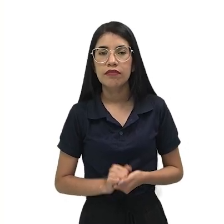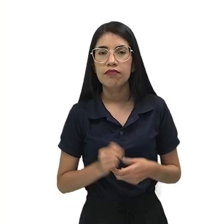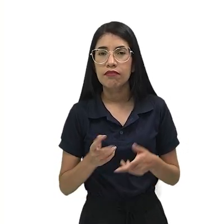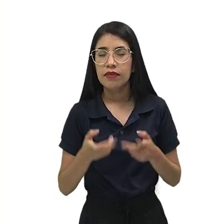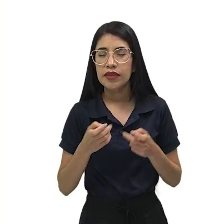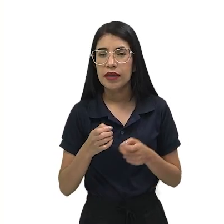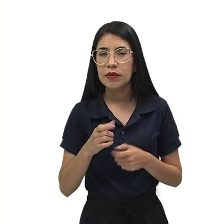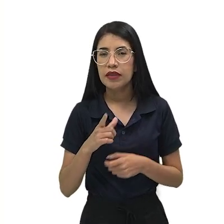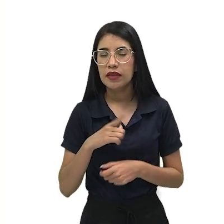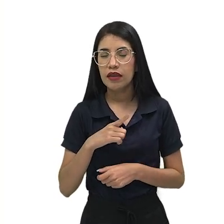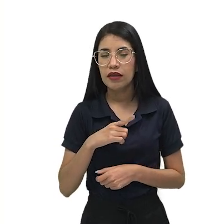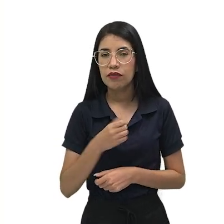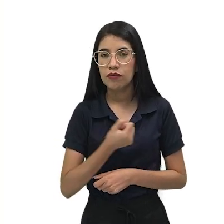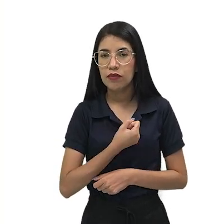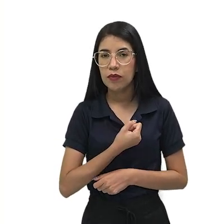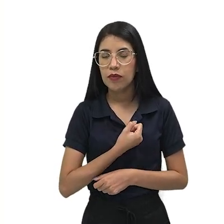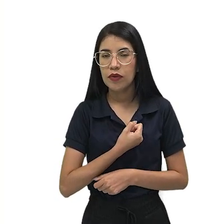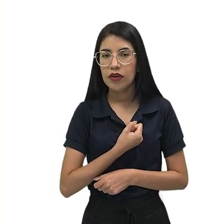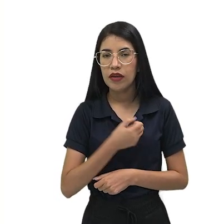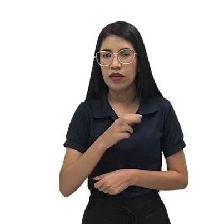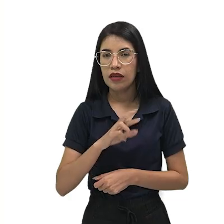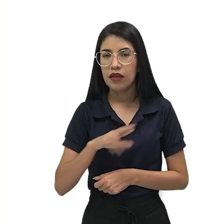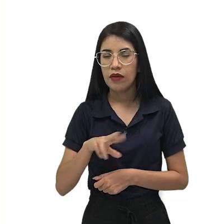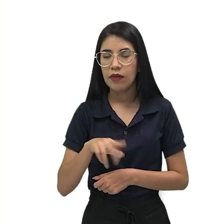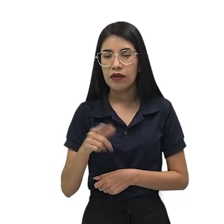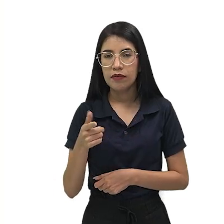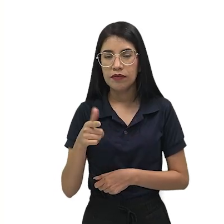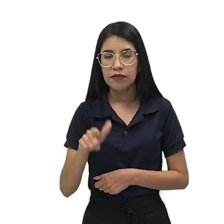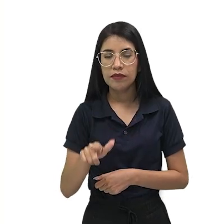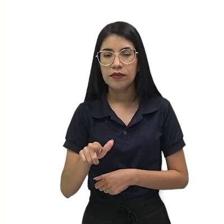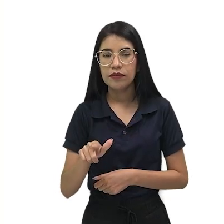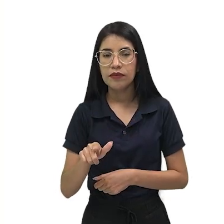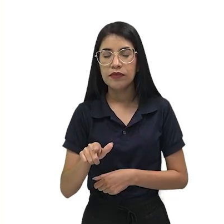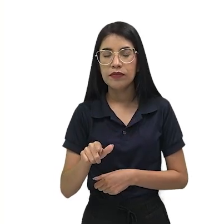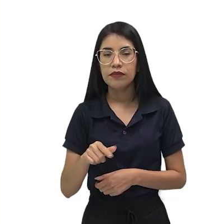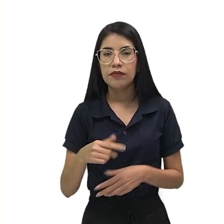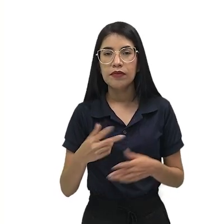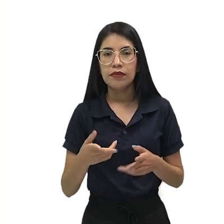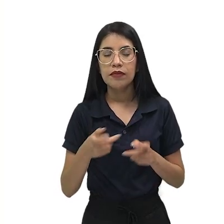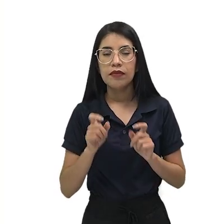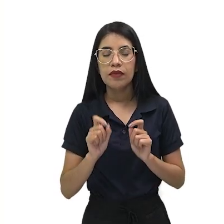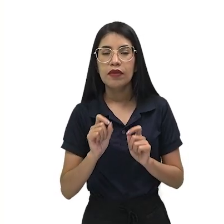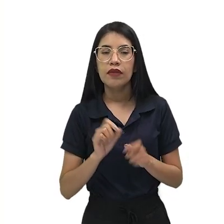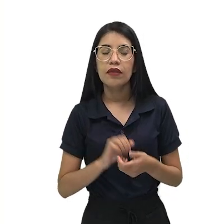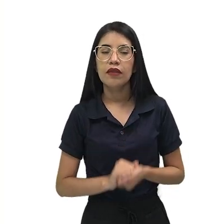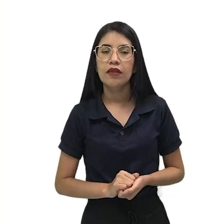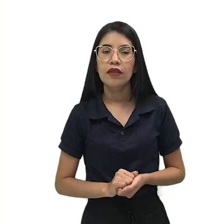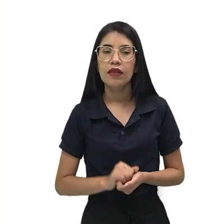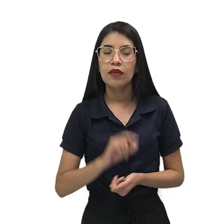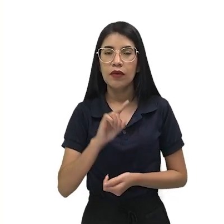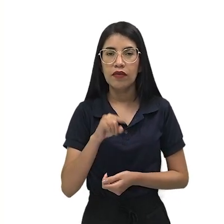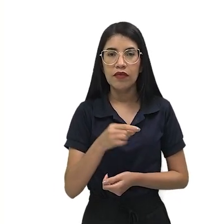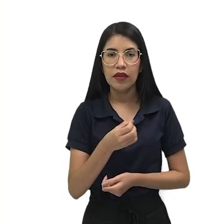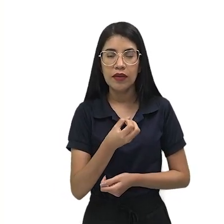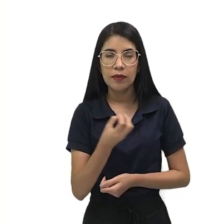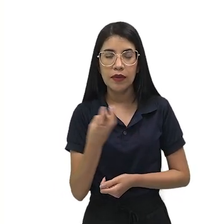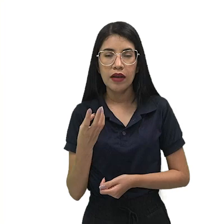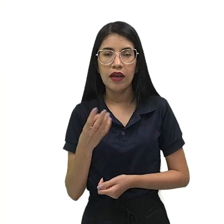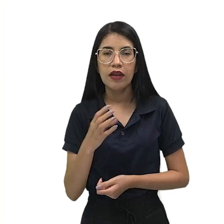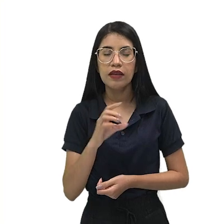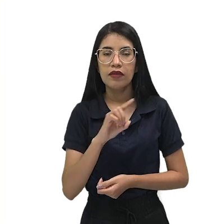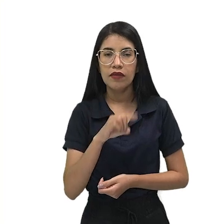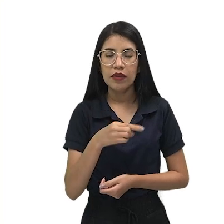repete? Que não se repete, aliás, quando nós olhamos, tem, olha, logo após a vírgula aparece o